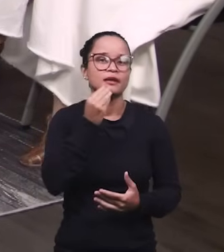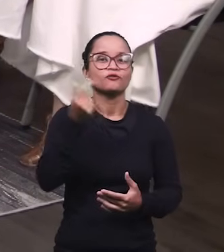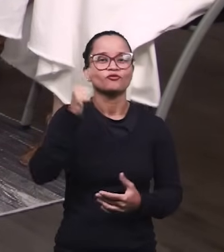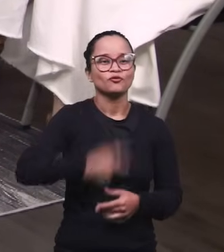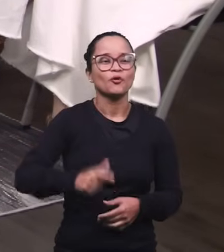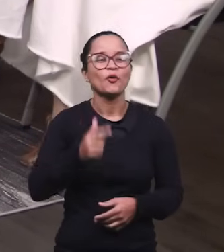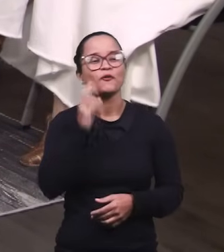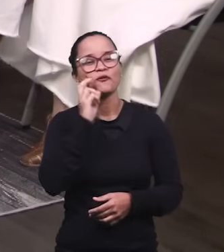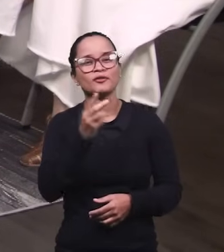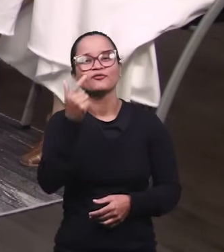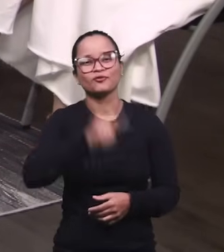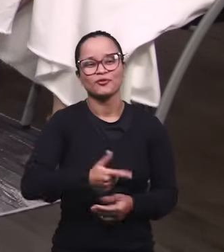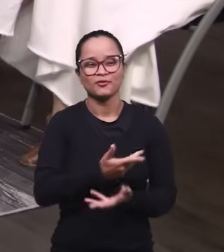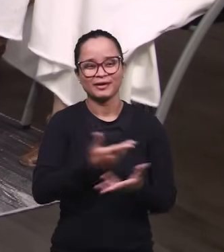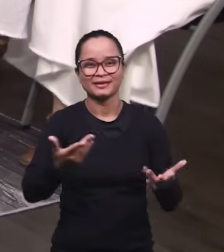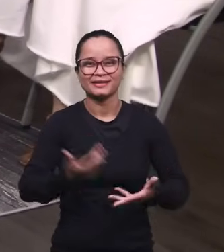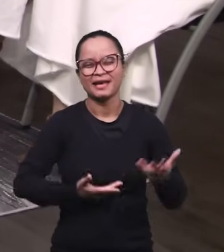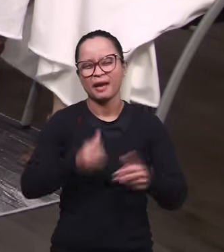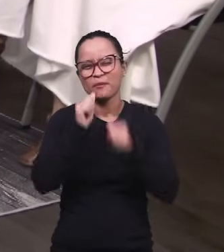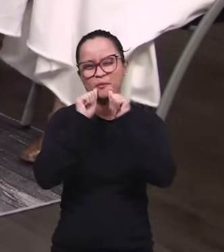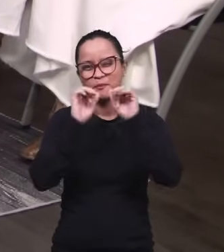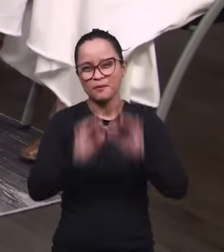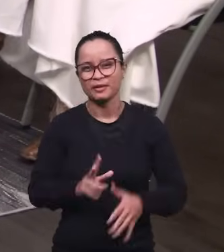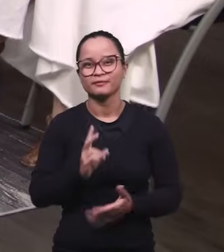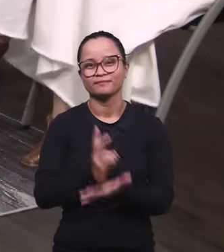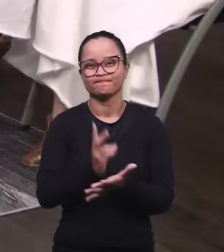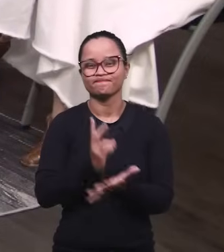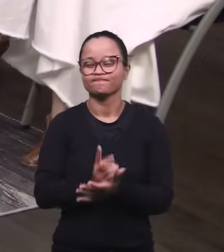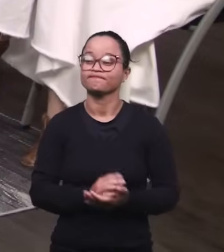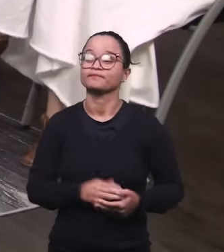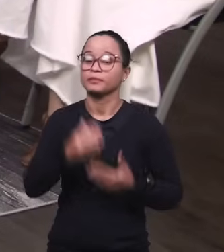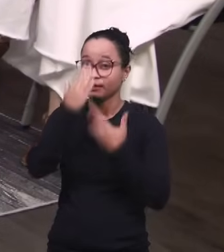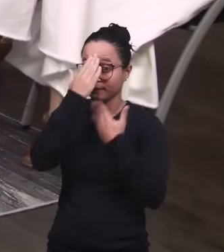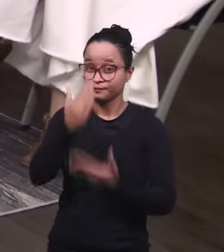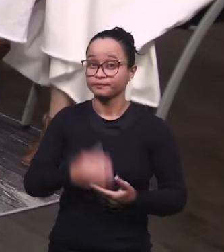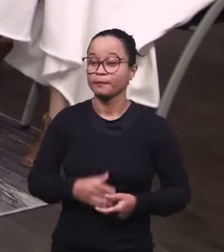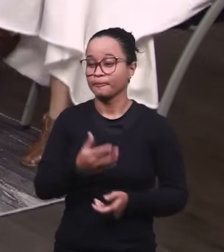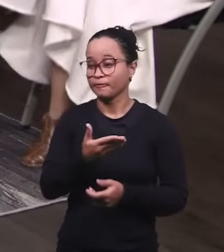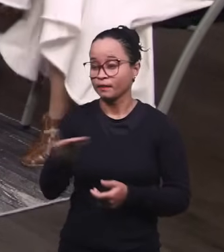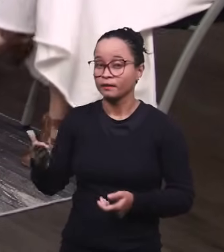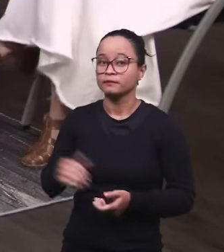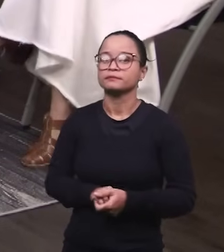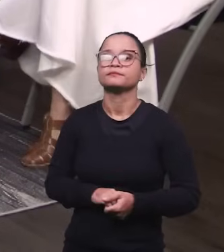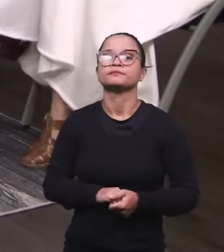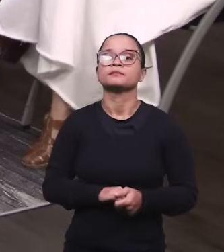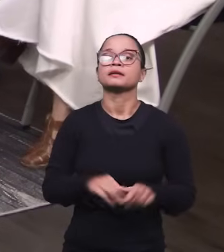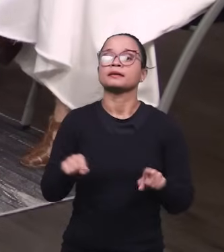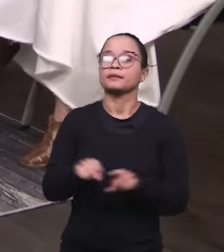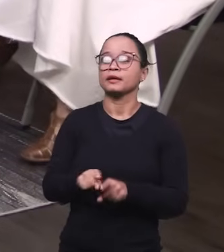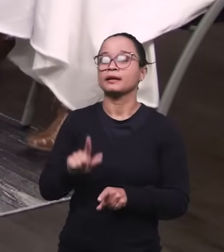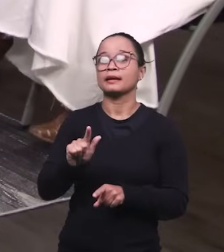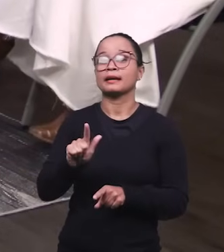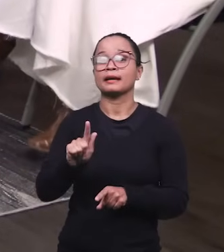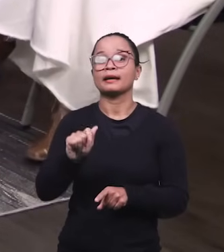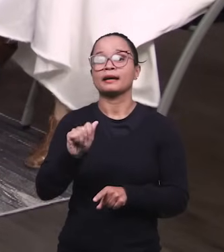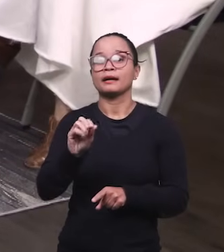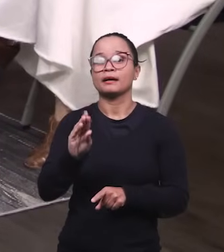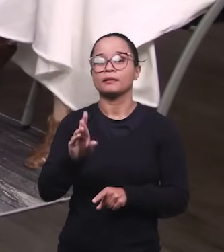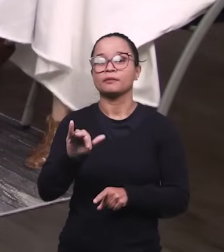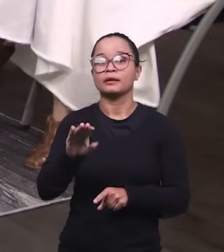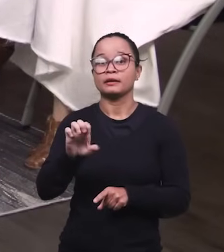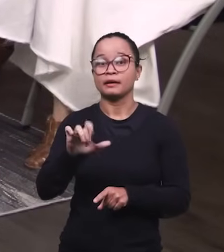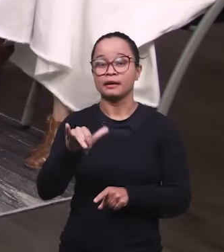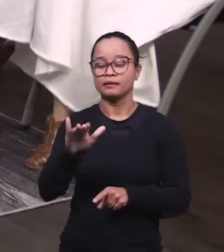aqui, rever as irmãs. Amém. É sempre uma bênção. Amém. Obrigada, Denise. Obrigada, Gabriele. Muito obrigada pela oportunidade. Foi muito bom estar